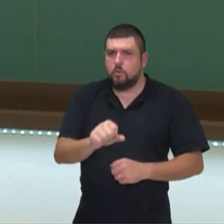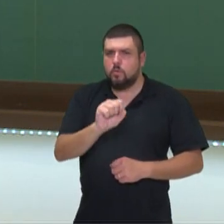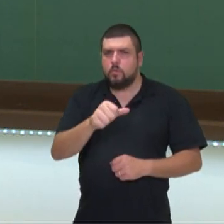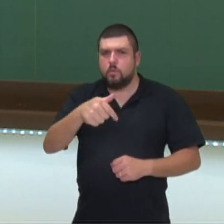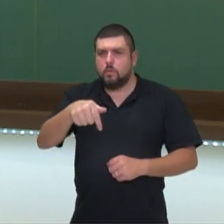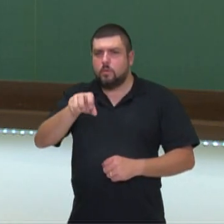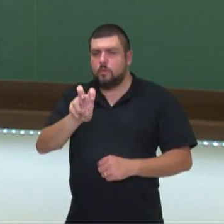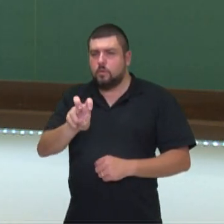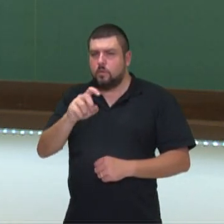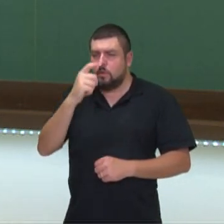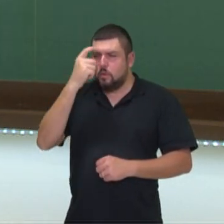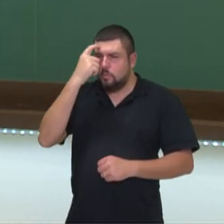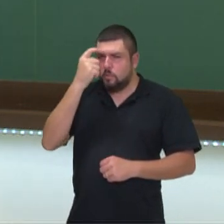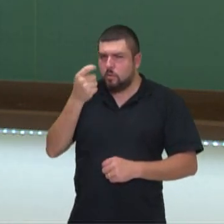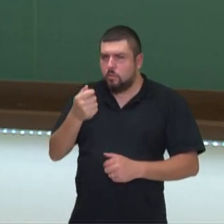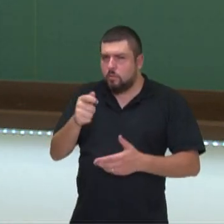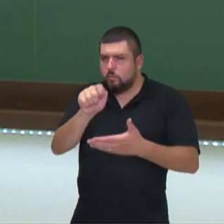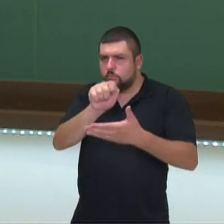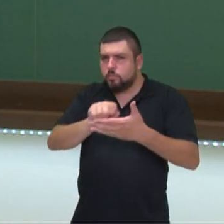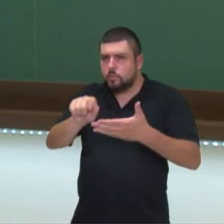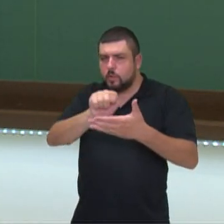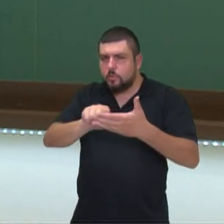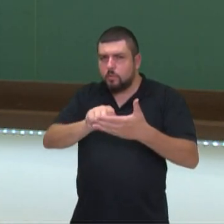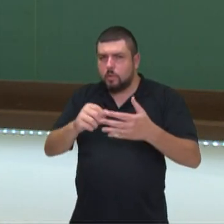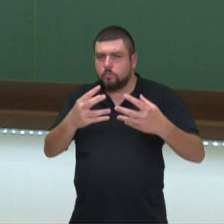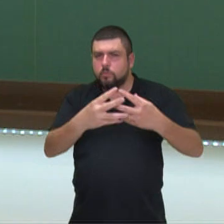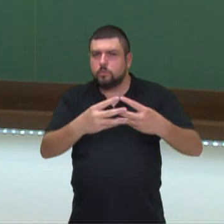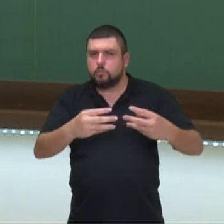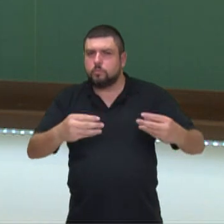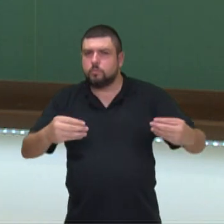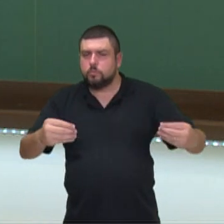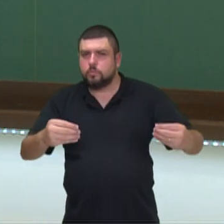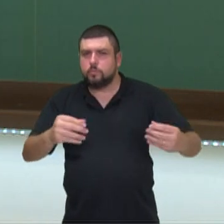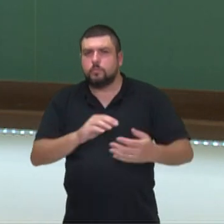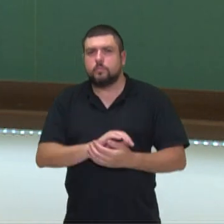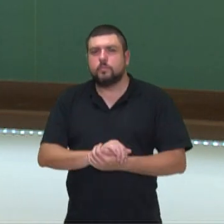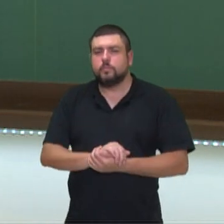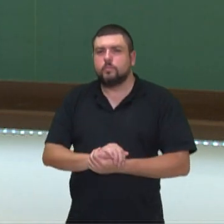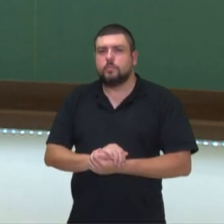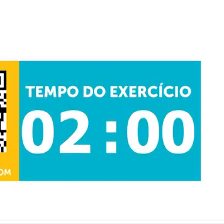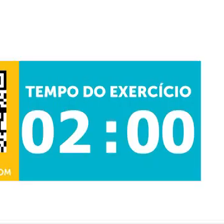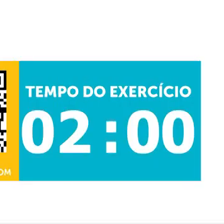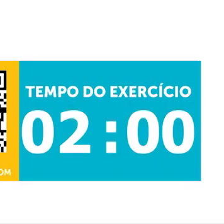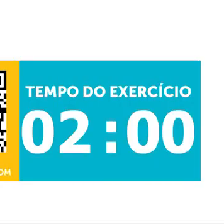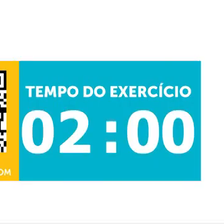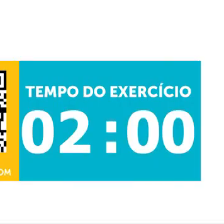246.875. Pense um pouquinho e decompõe esse número para mim em potências de base 10. E eu já volto.